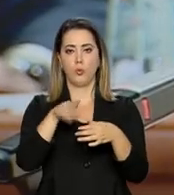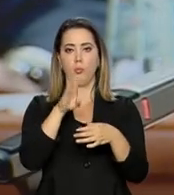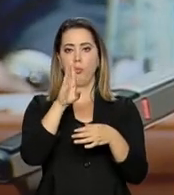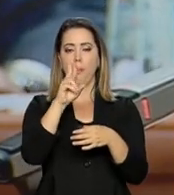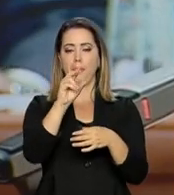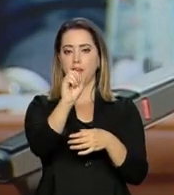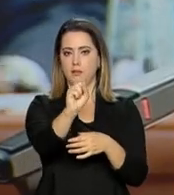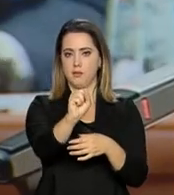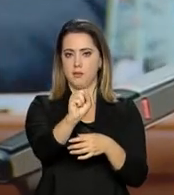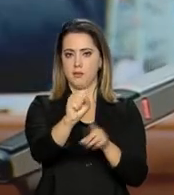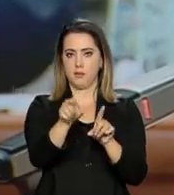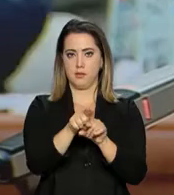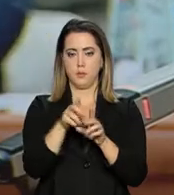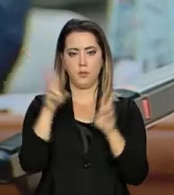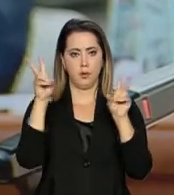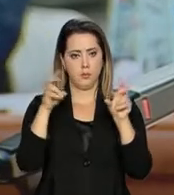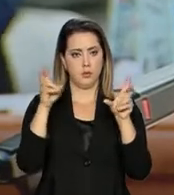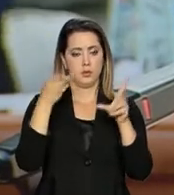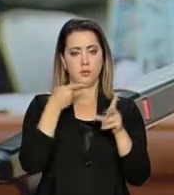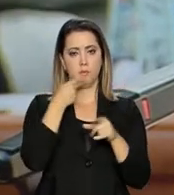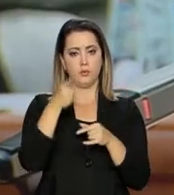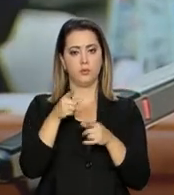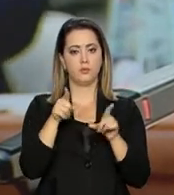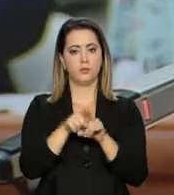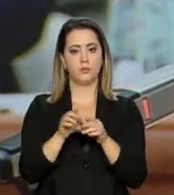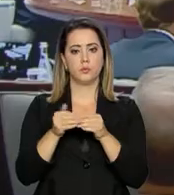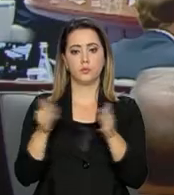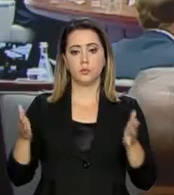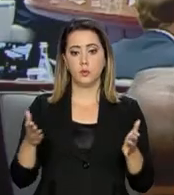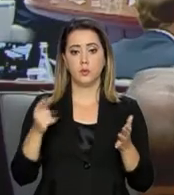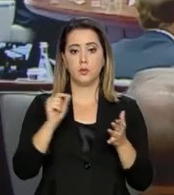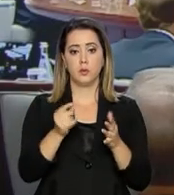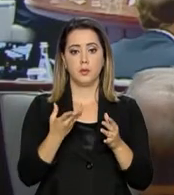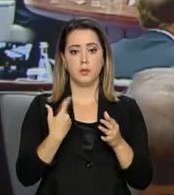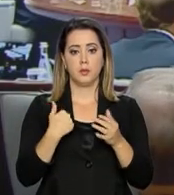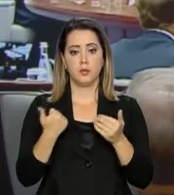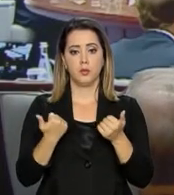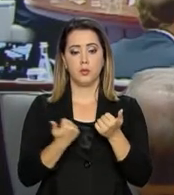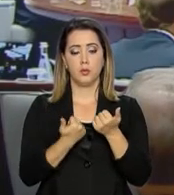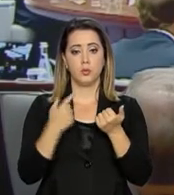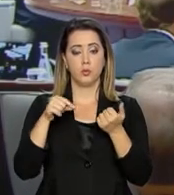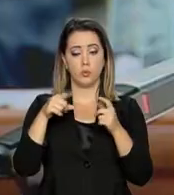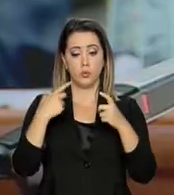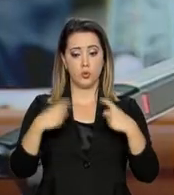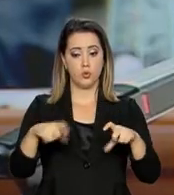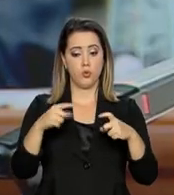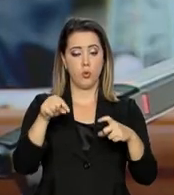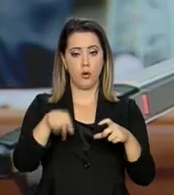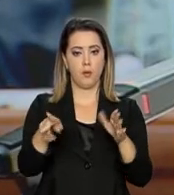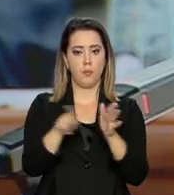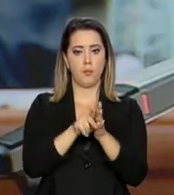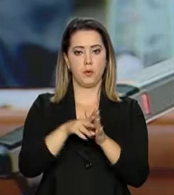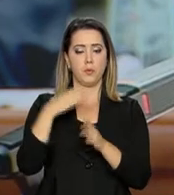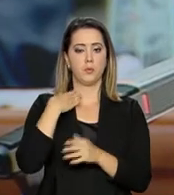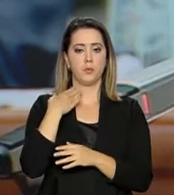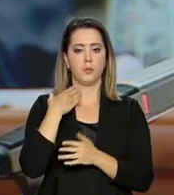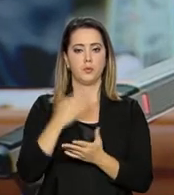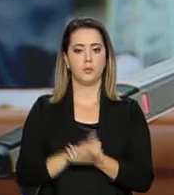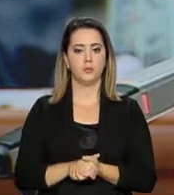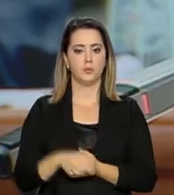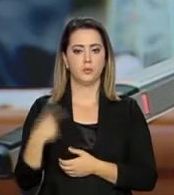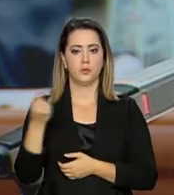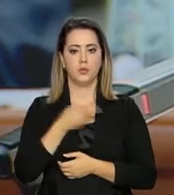assunto o presidente michel temer sugeriu a abertura de uma filial do banco no país estamos cuidando da